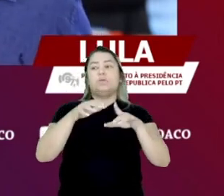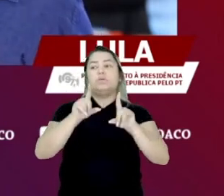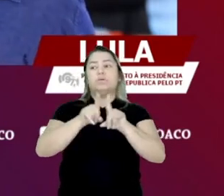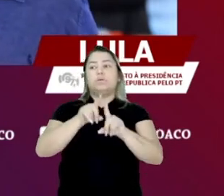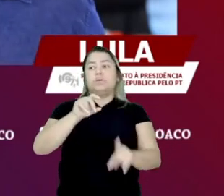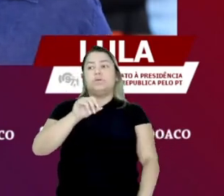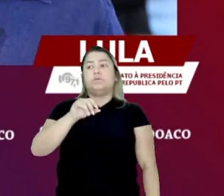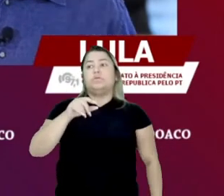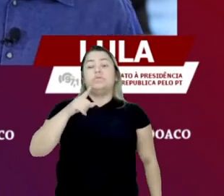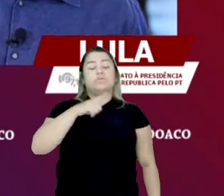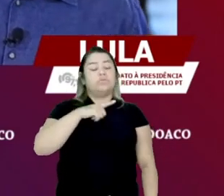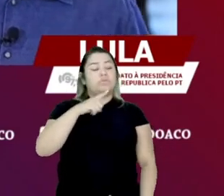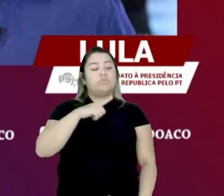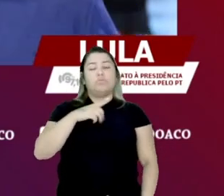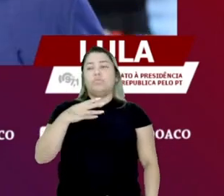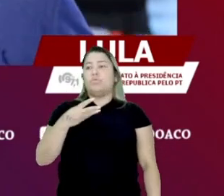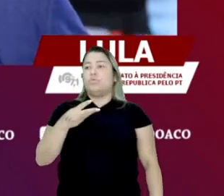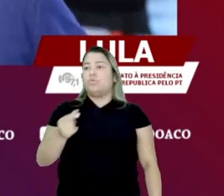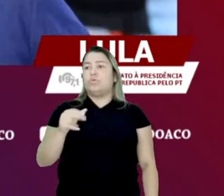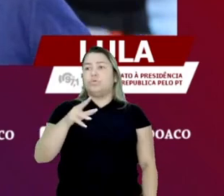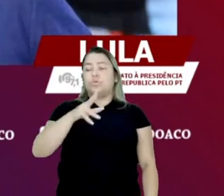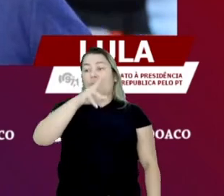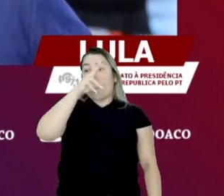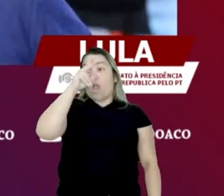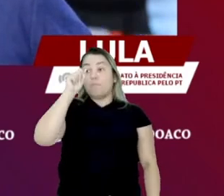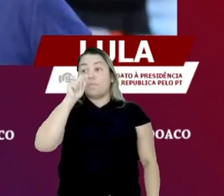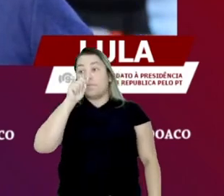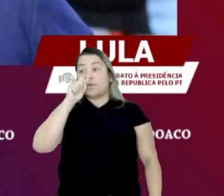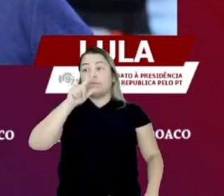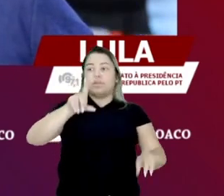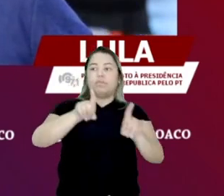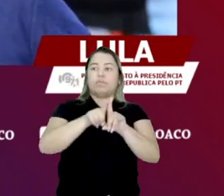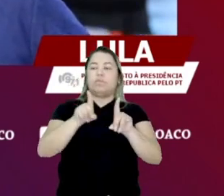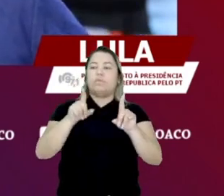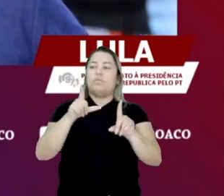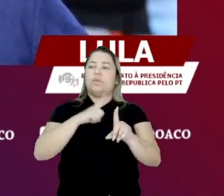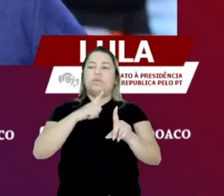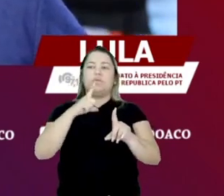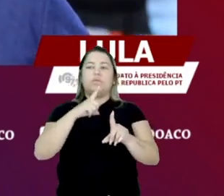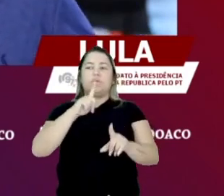Coronel Fabriciano, tivemos o Chico Ferramenta.